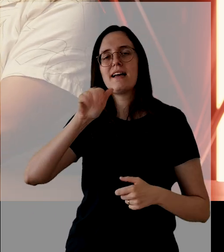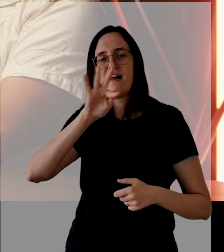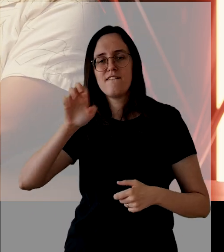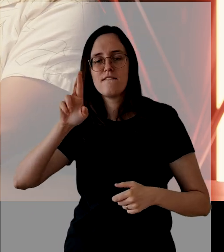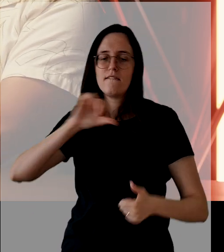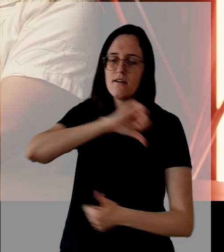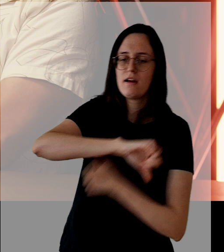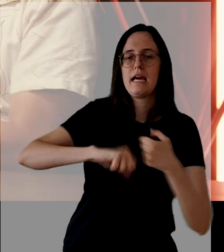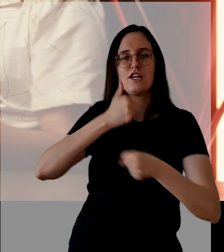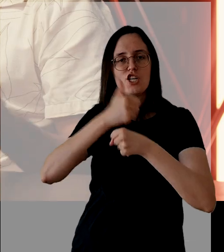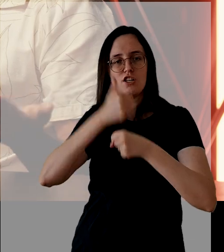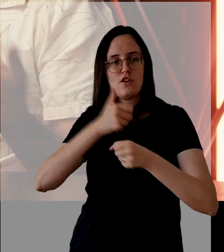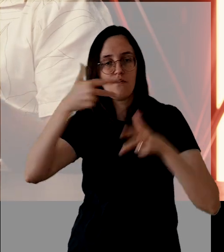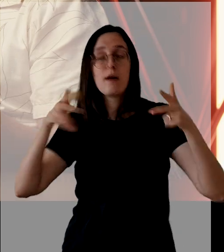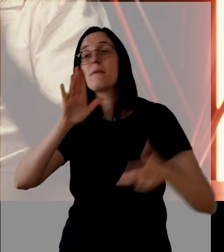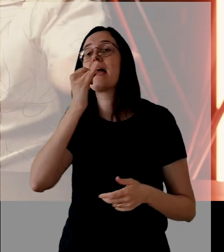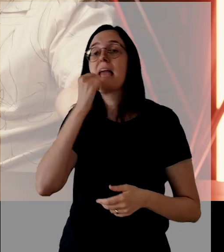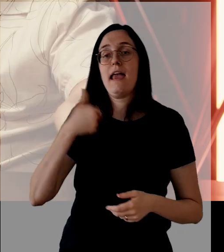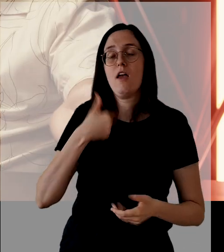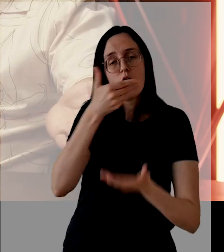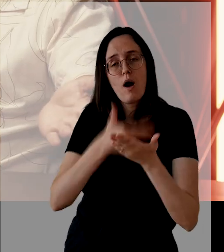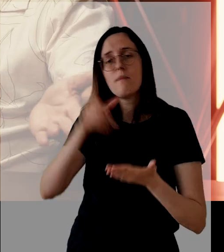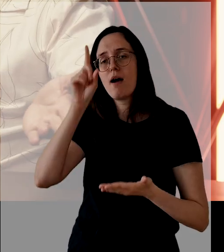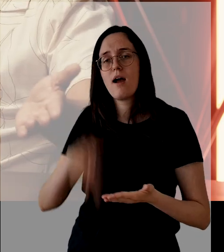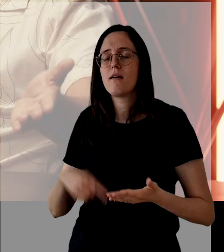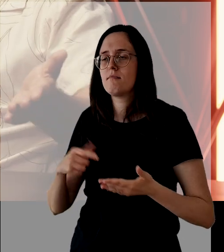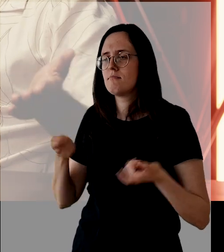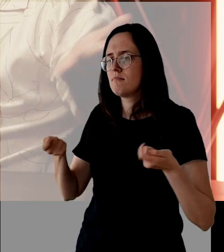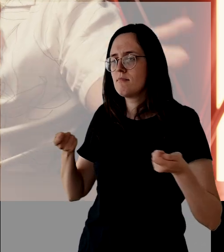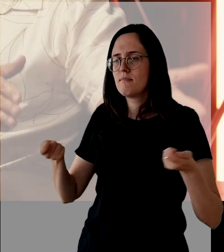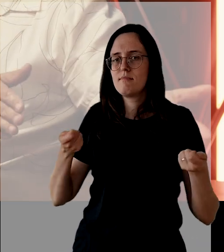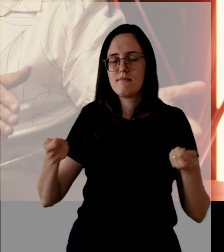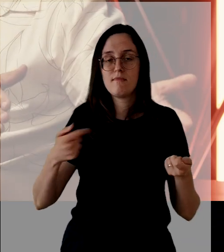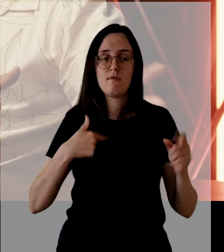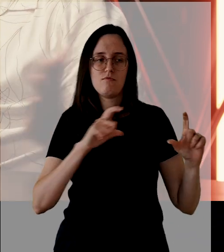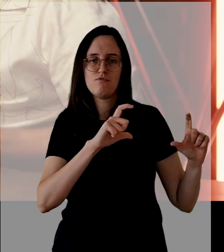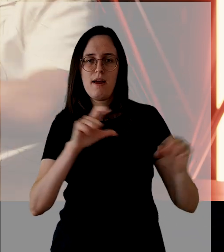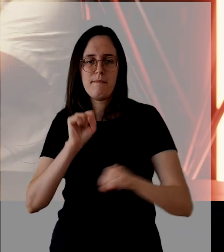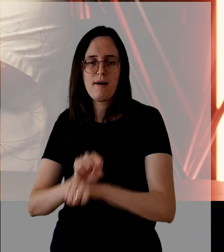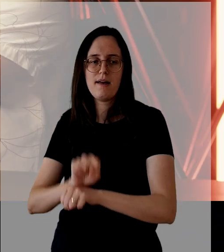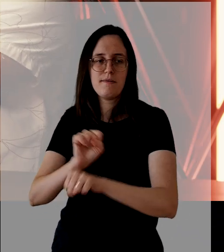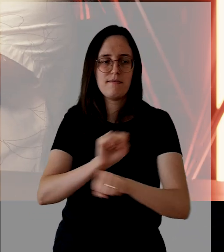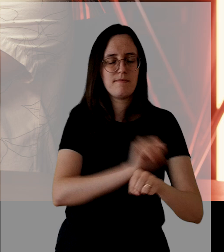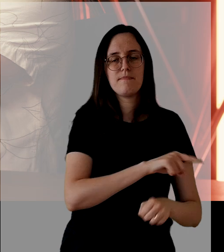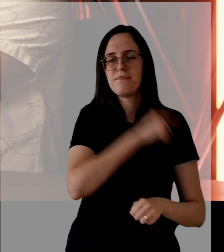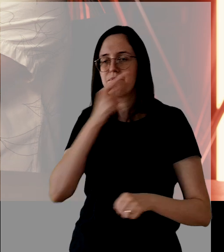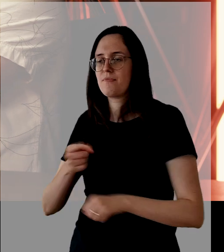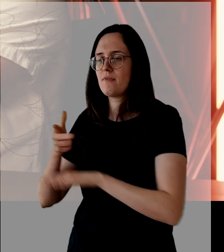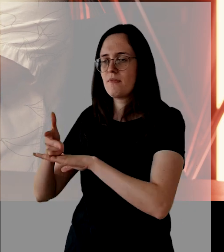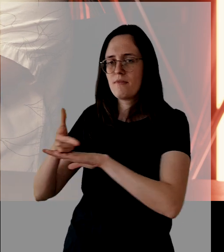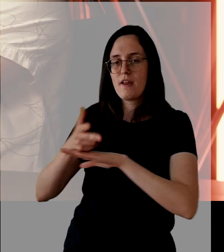tornam diretores de fotografia. E eu, por exemplo, comecei dirigindo. Né? Então, assim, eu venho da fotografia still, fui dirigir filmes e